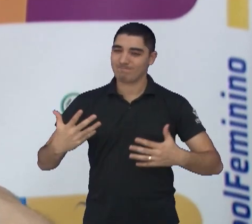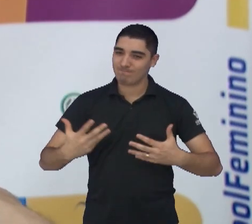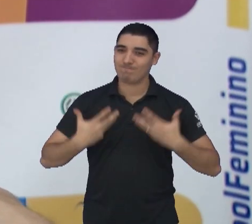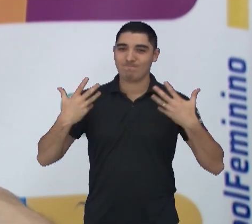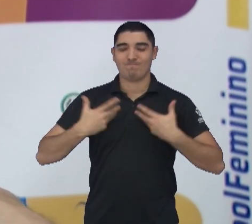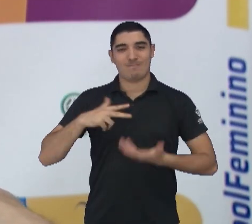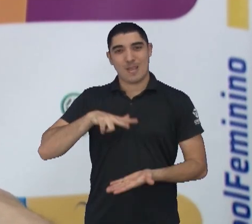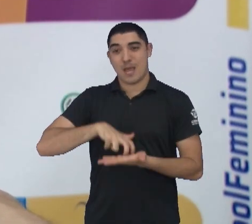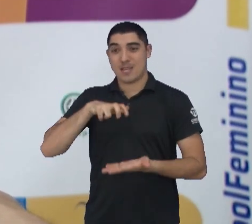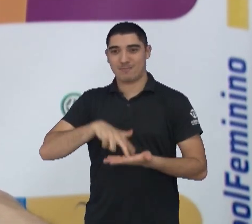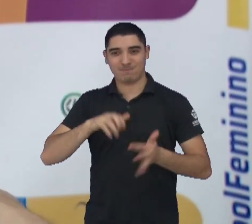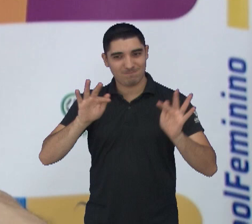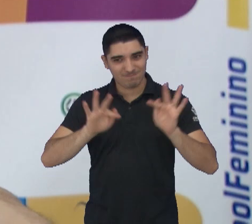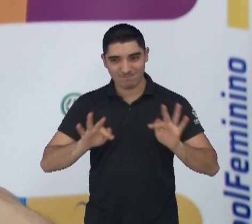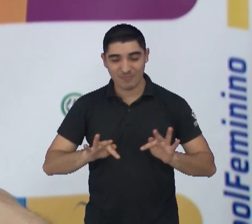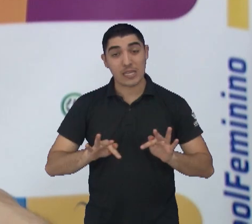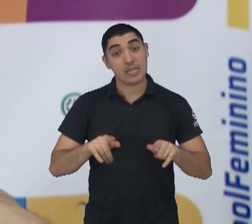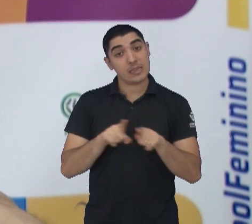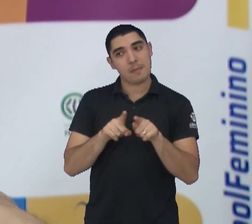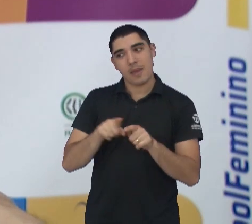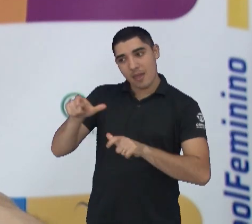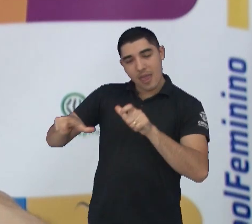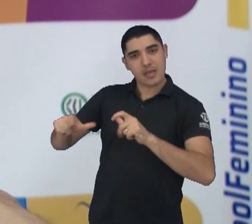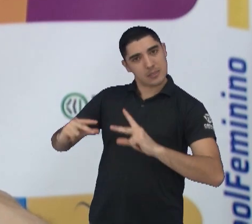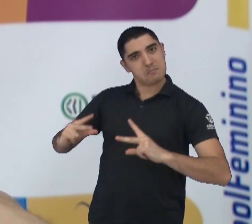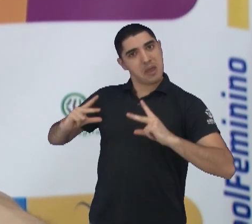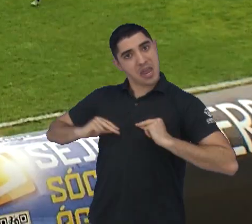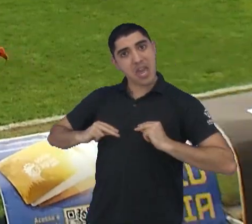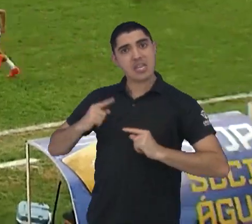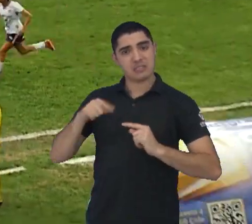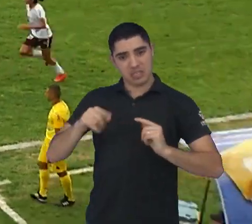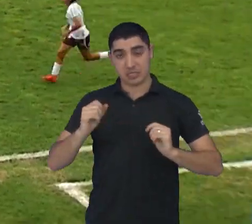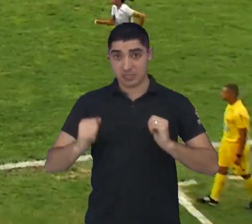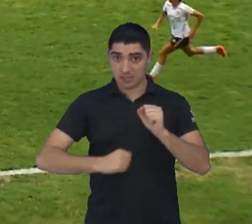de todo o nosso grupo e premiar elas, né, por toda a temporada que elas fizeram.